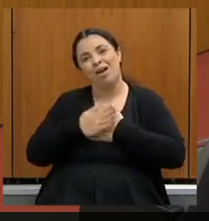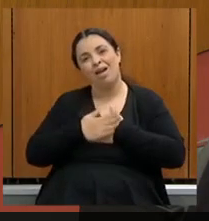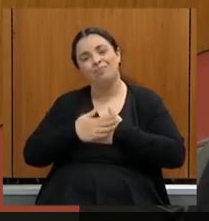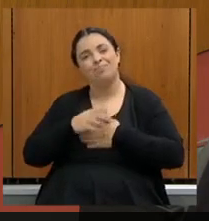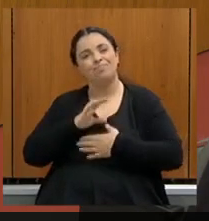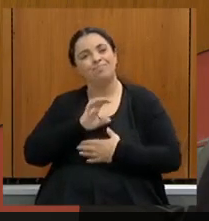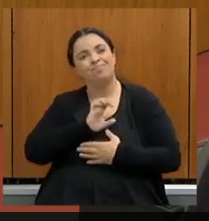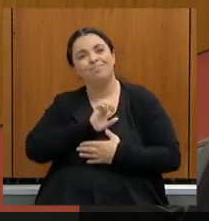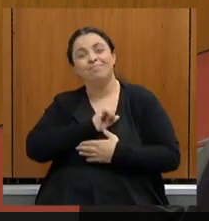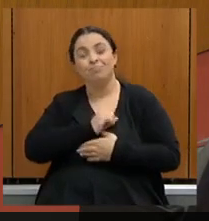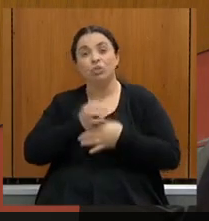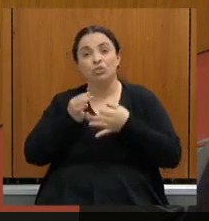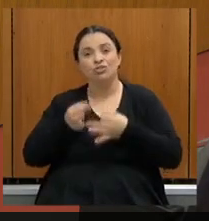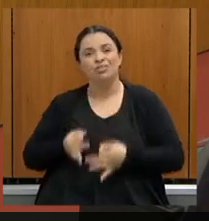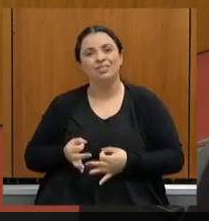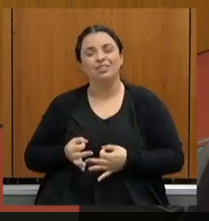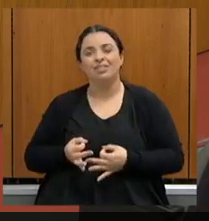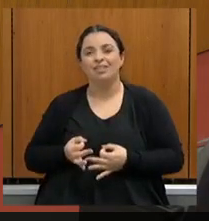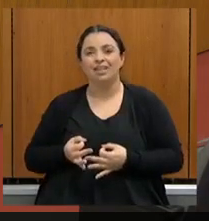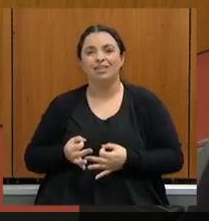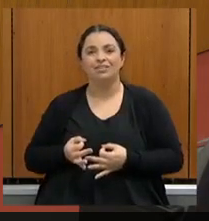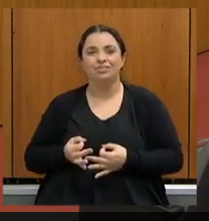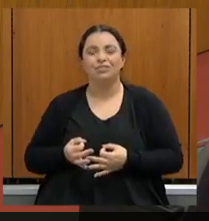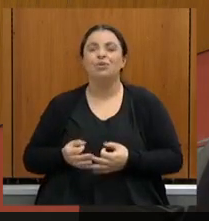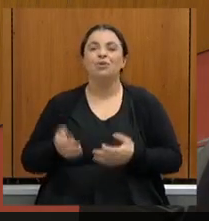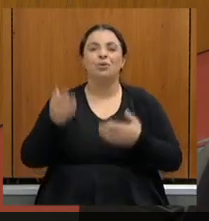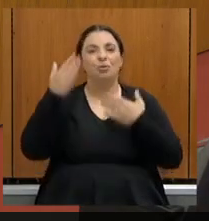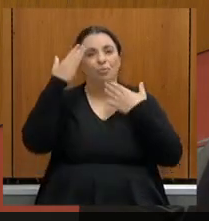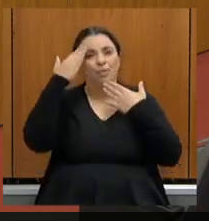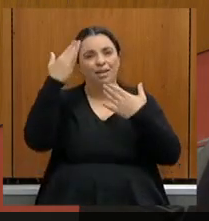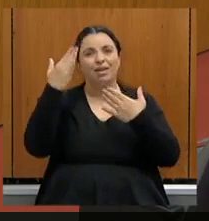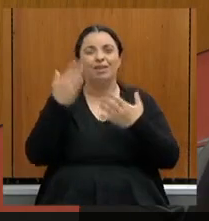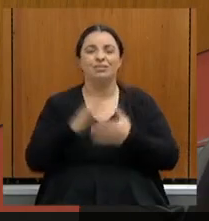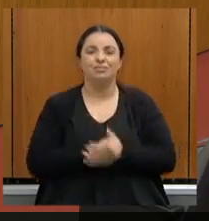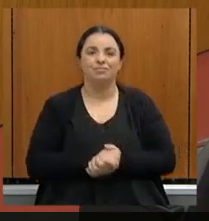carinho com uma dignidade muito grande muito obrigado